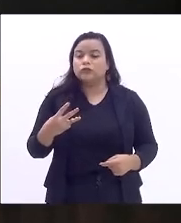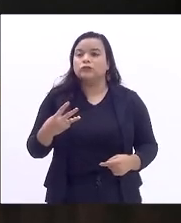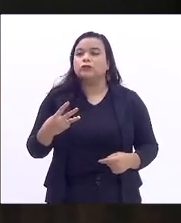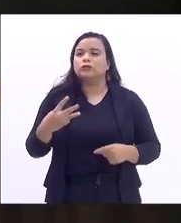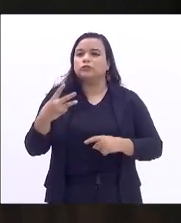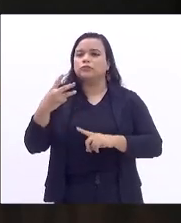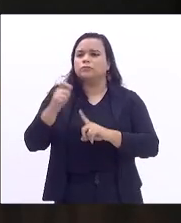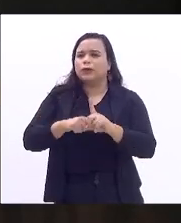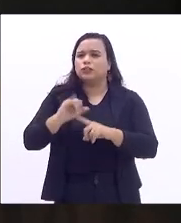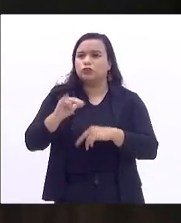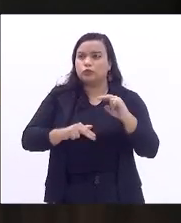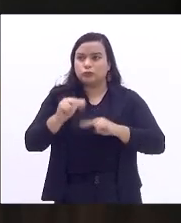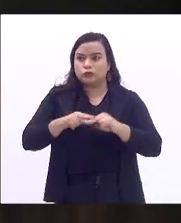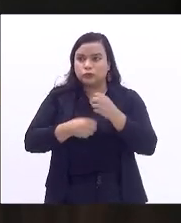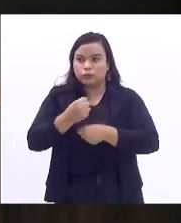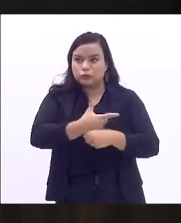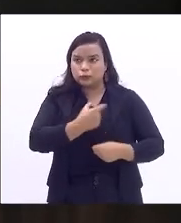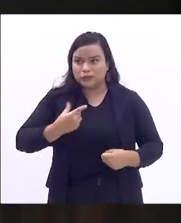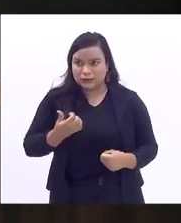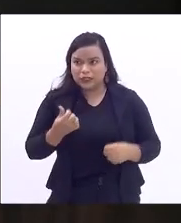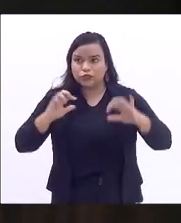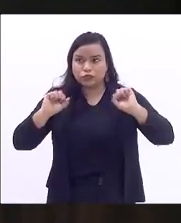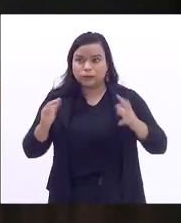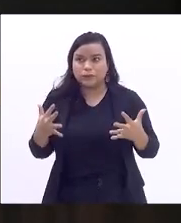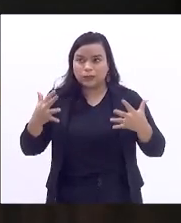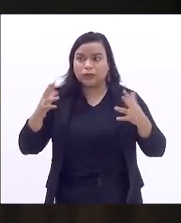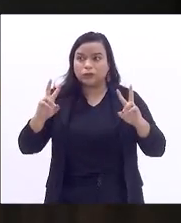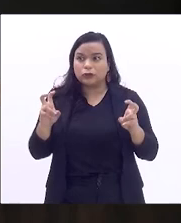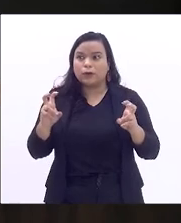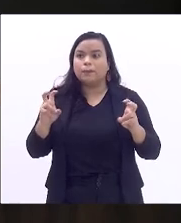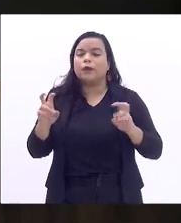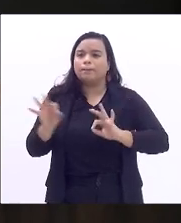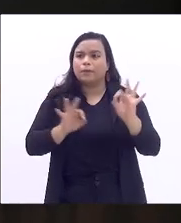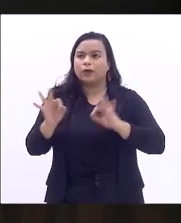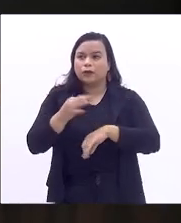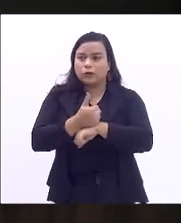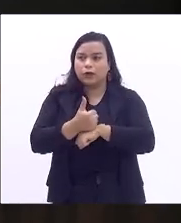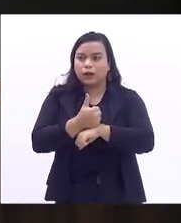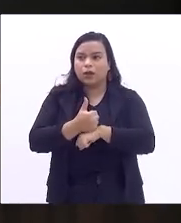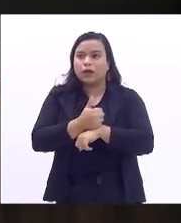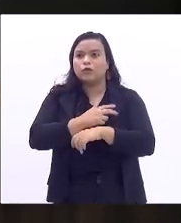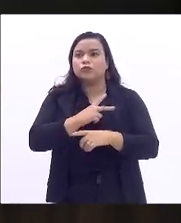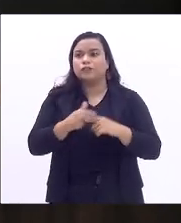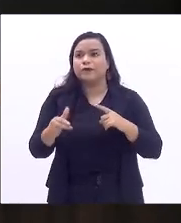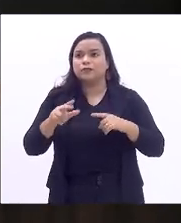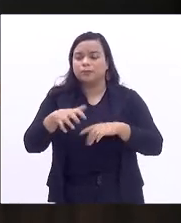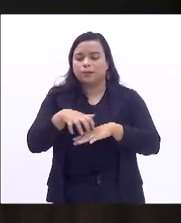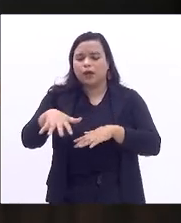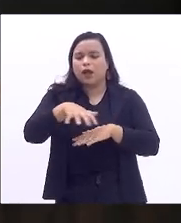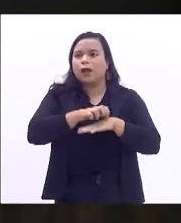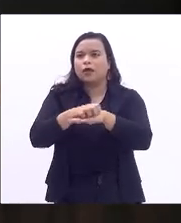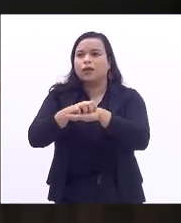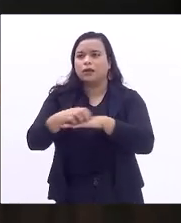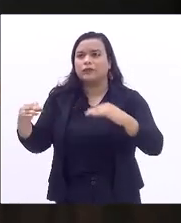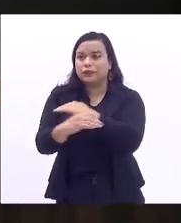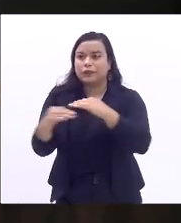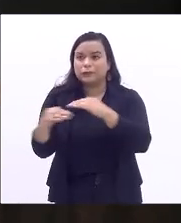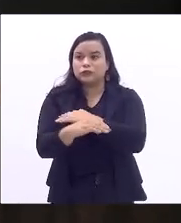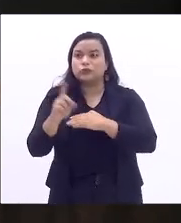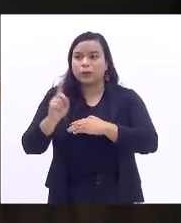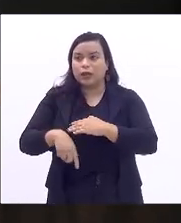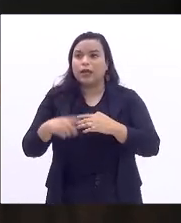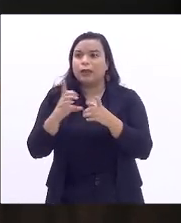2006 que dispõe sobre o plano de cargos e vencimentos do departamento de trânsito do Estado do Rio de Janeiro Detran